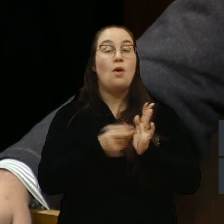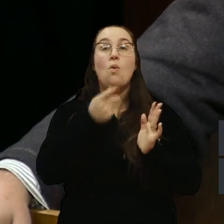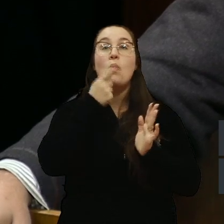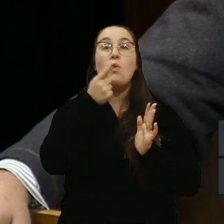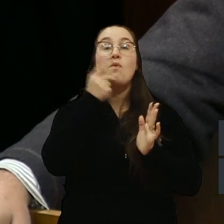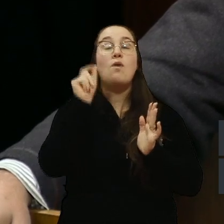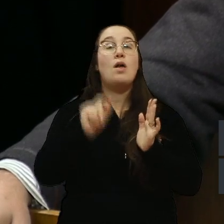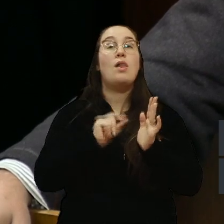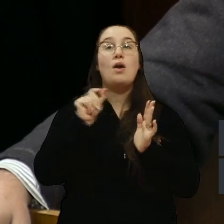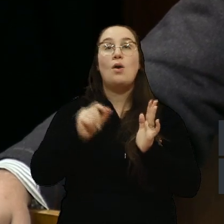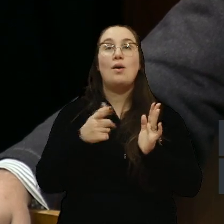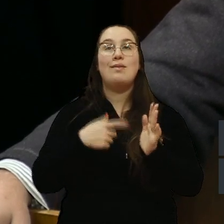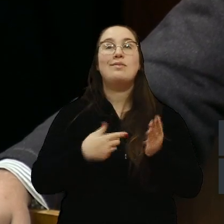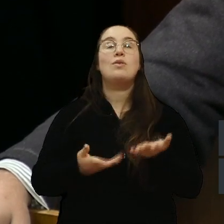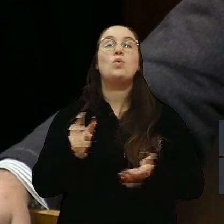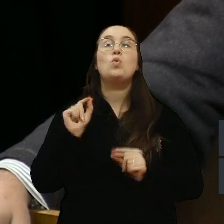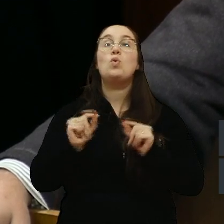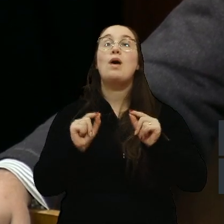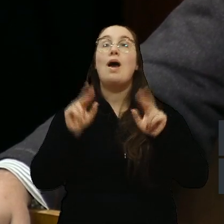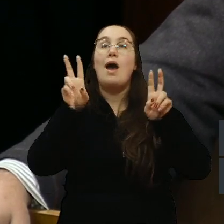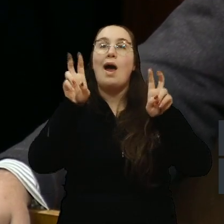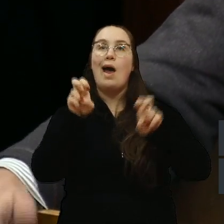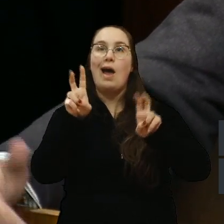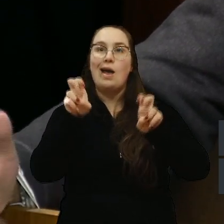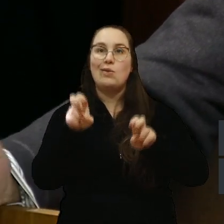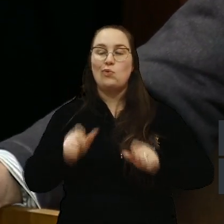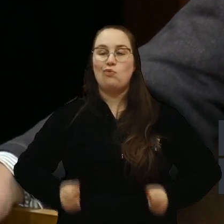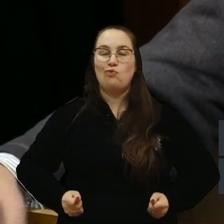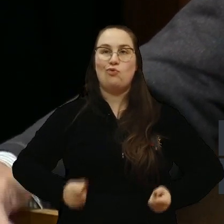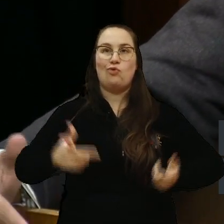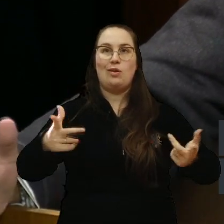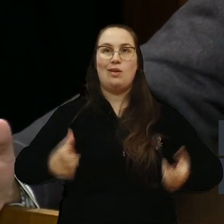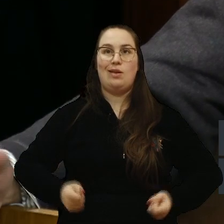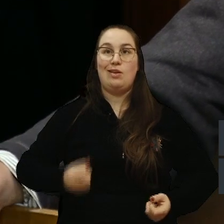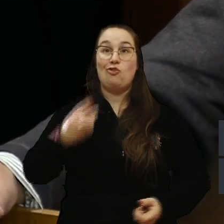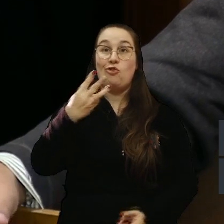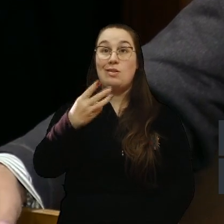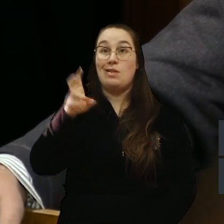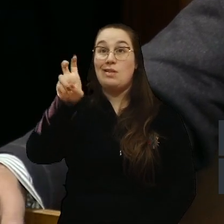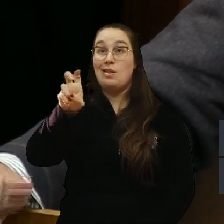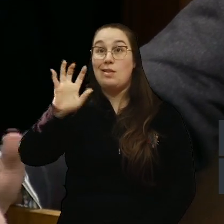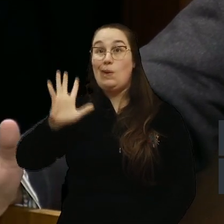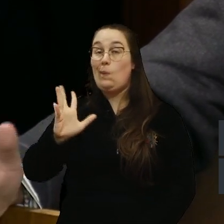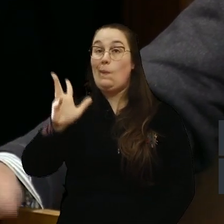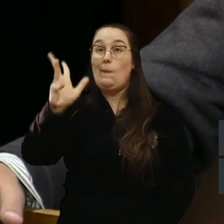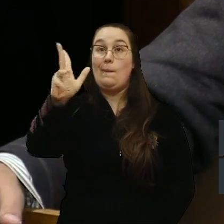ele... Trata-se de assunção de despesa de R$